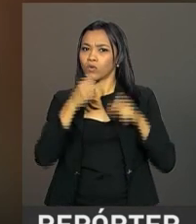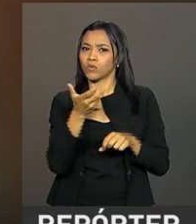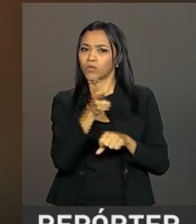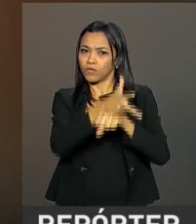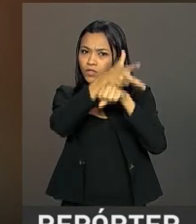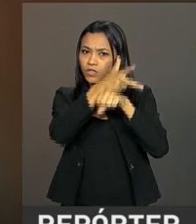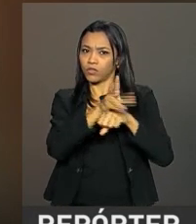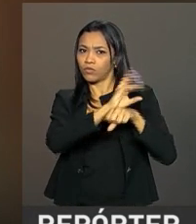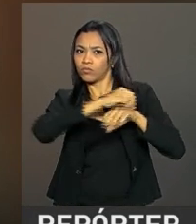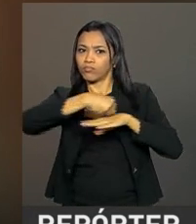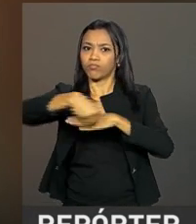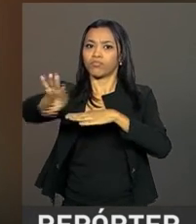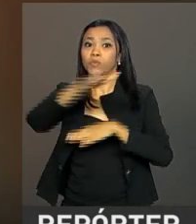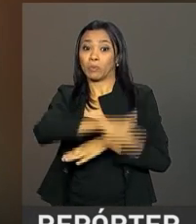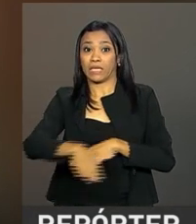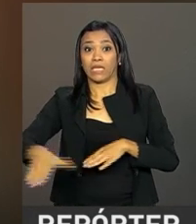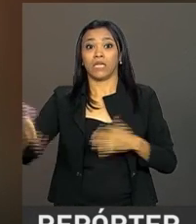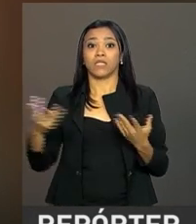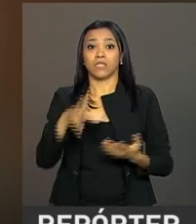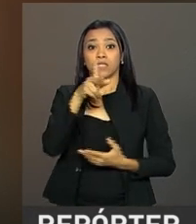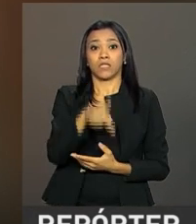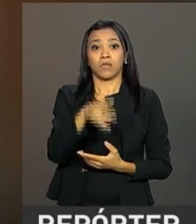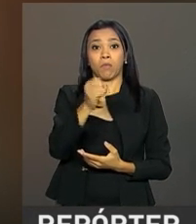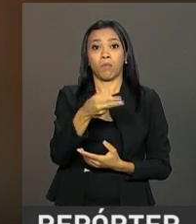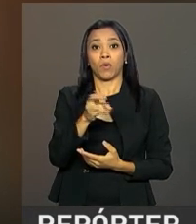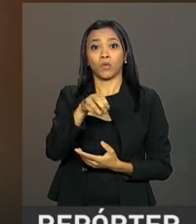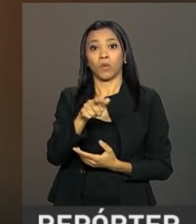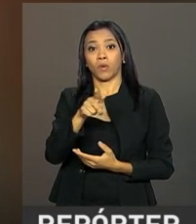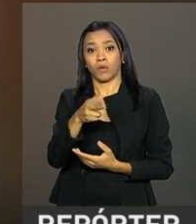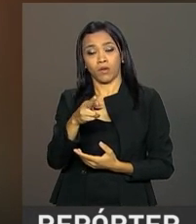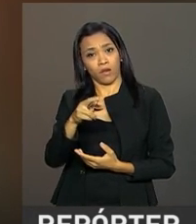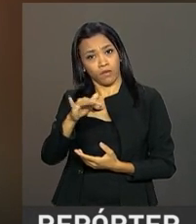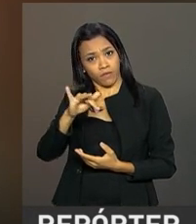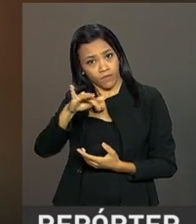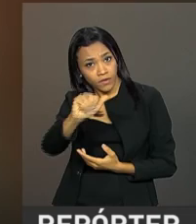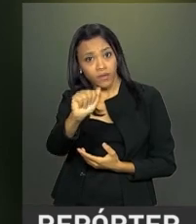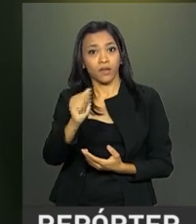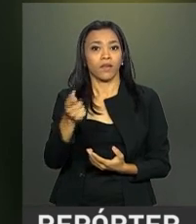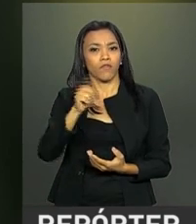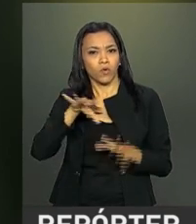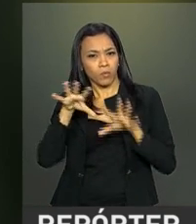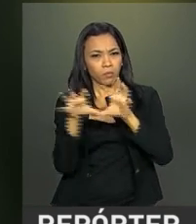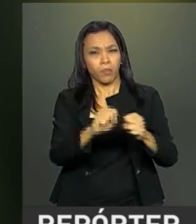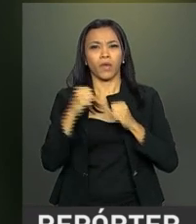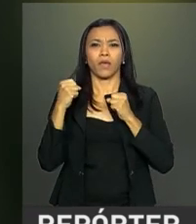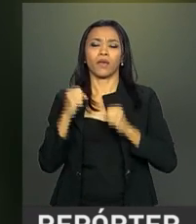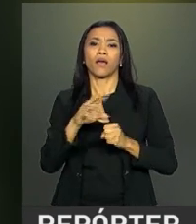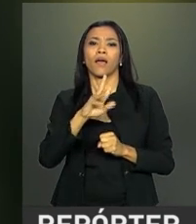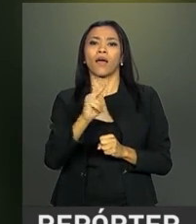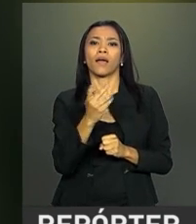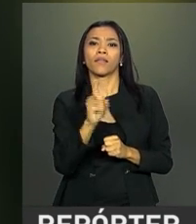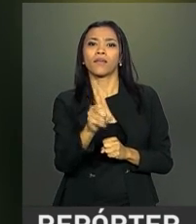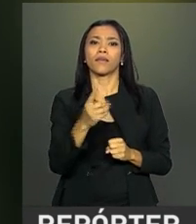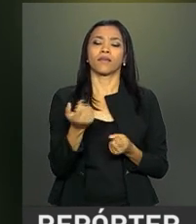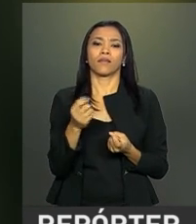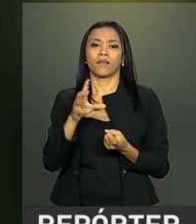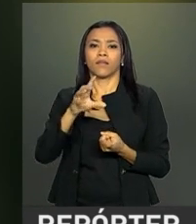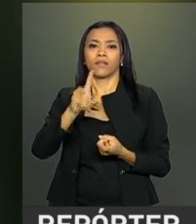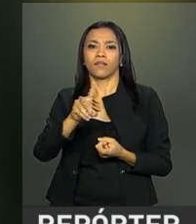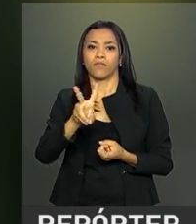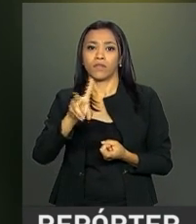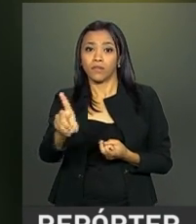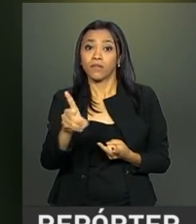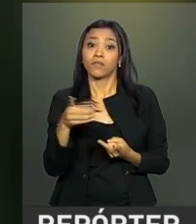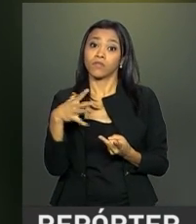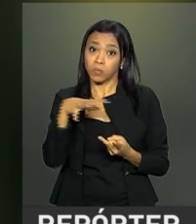pornográficos com crianças e adolescentes foram apreendidos hds e dvds durante as investigações